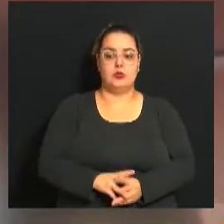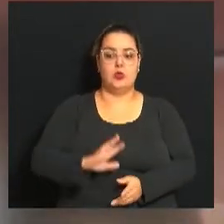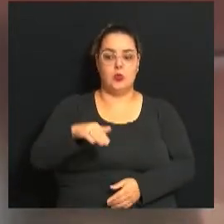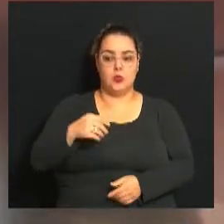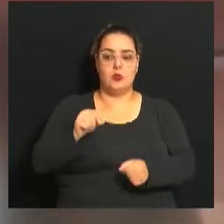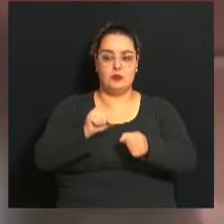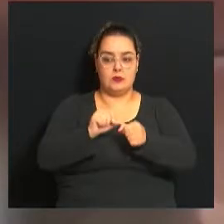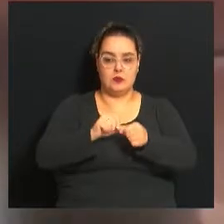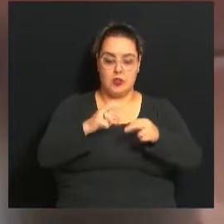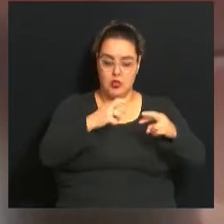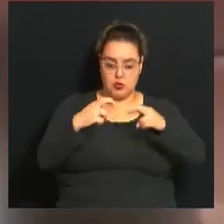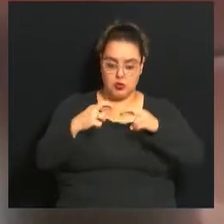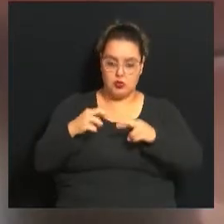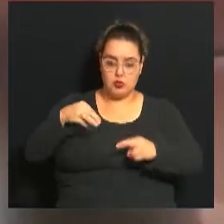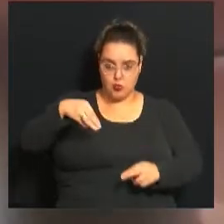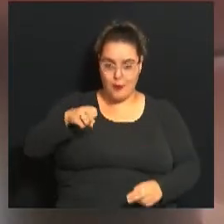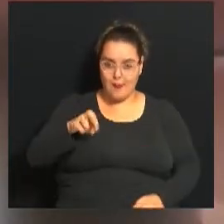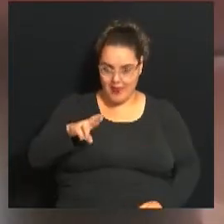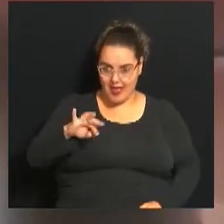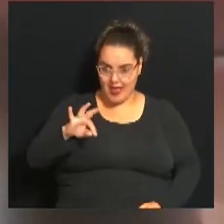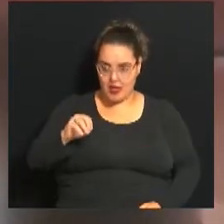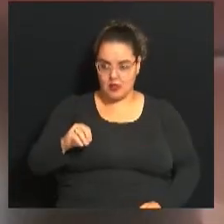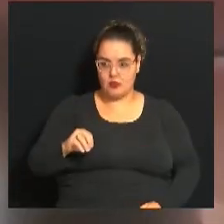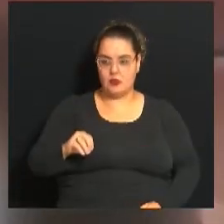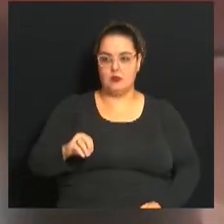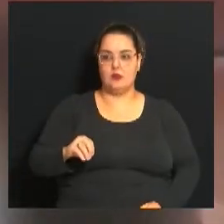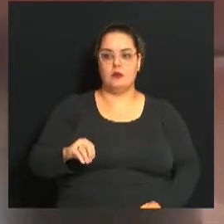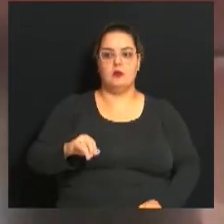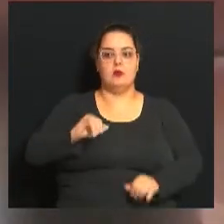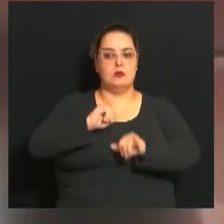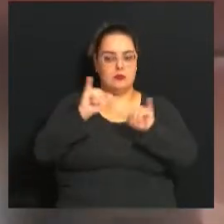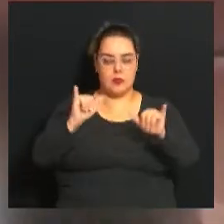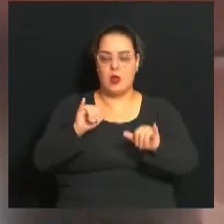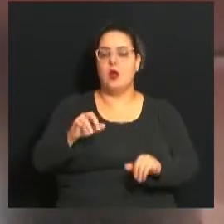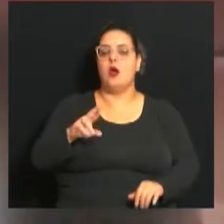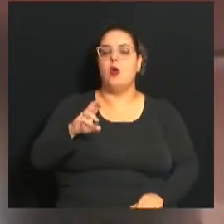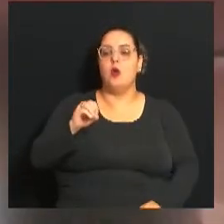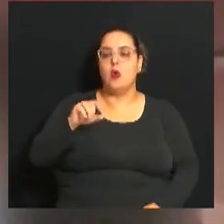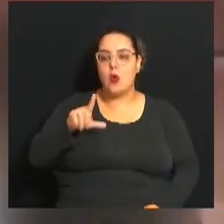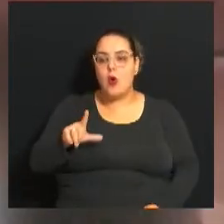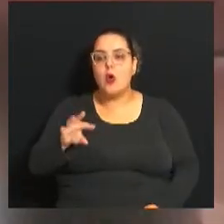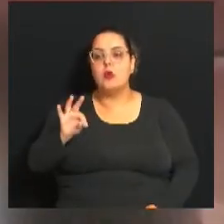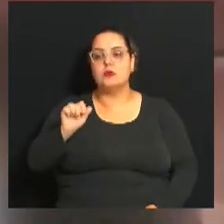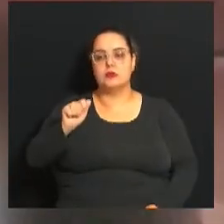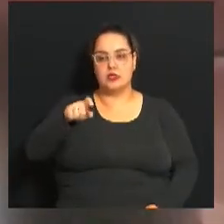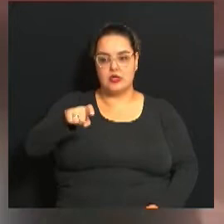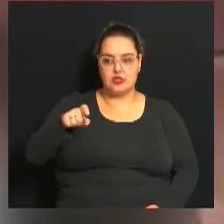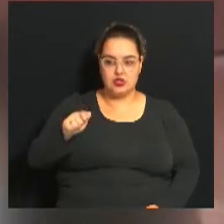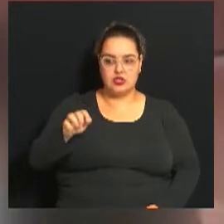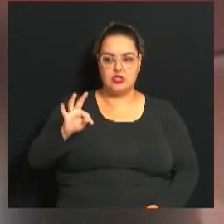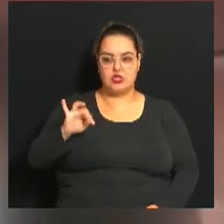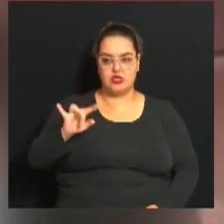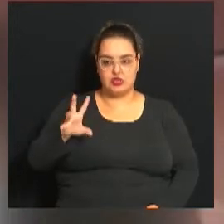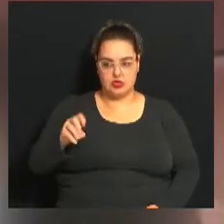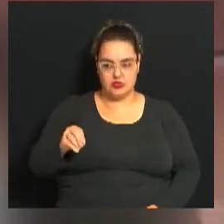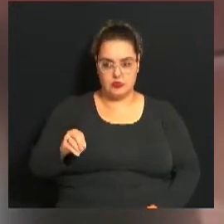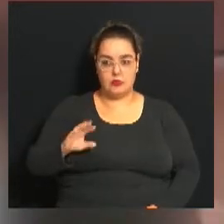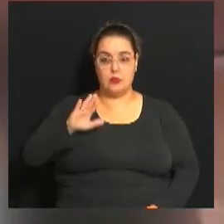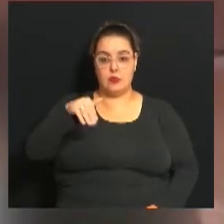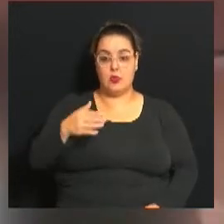do mérito propriamente, eles declararam que o rol deveria ser um rol taxativo, mas ao adentrarem ao